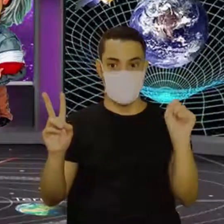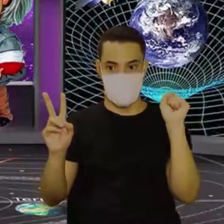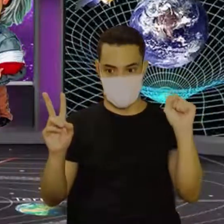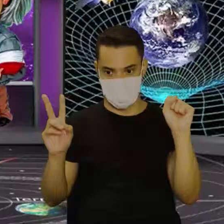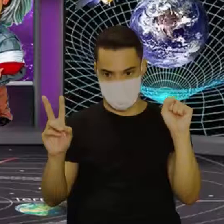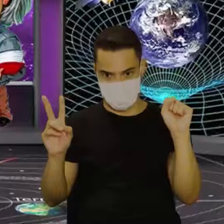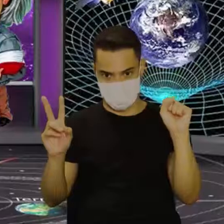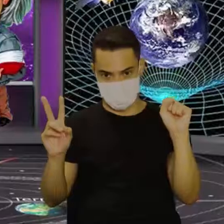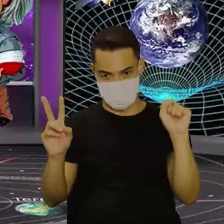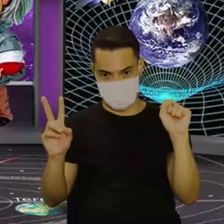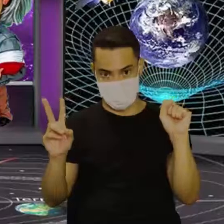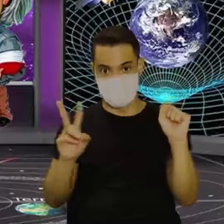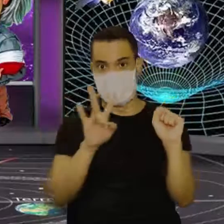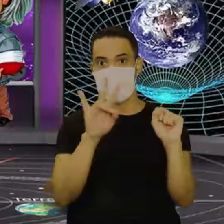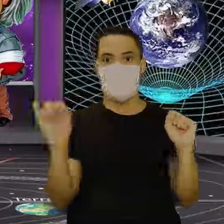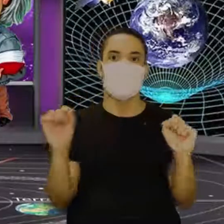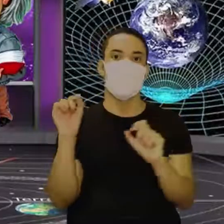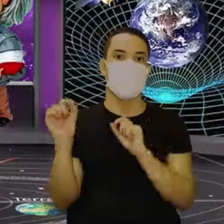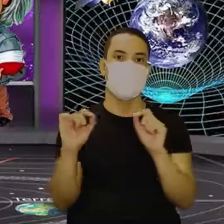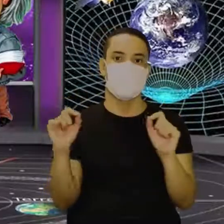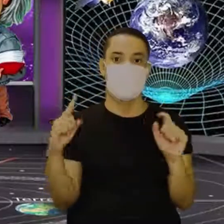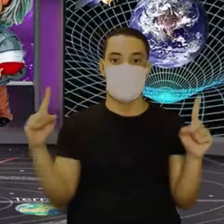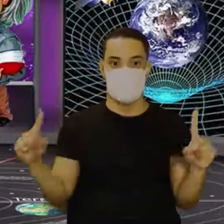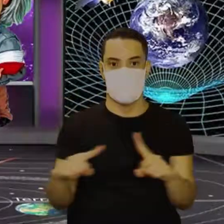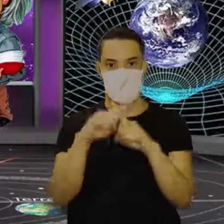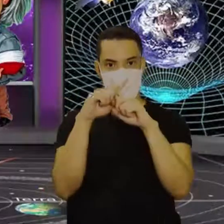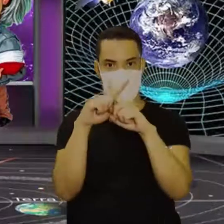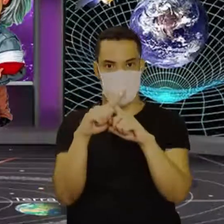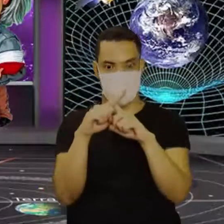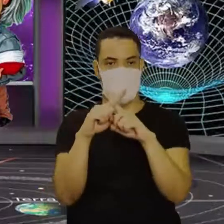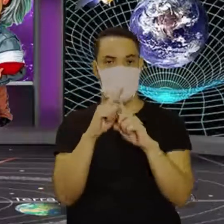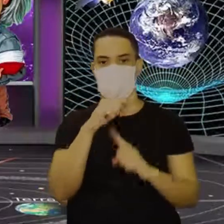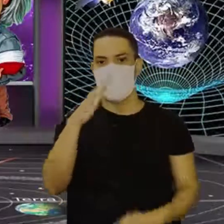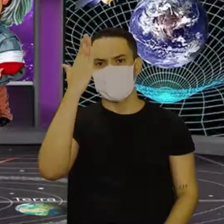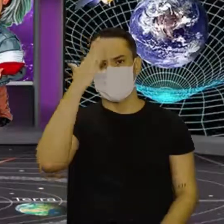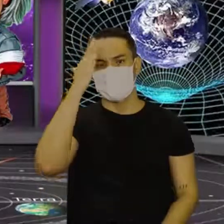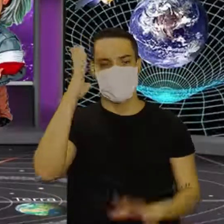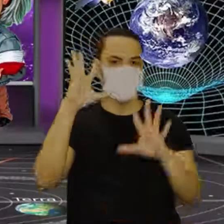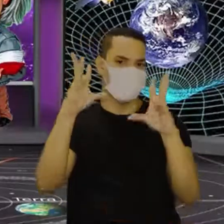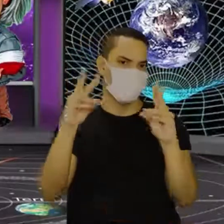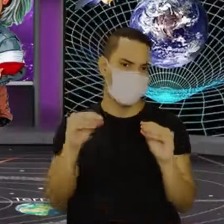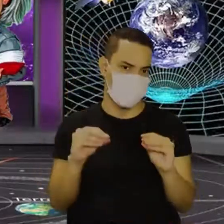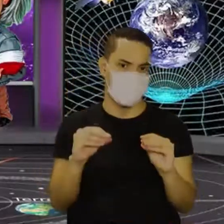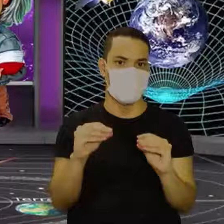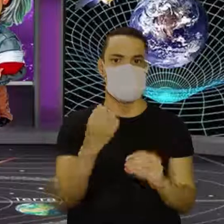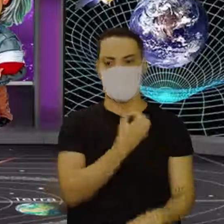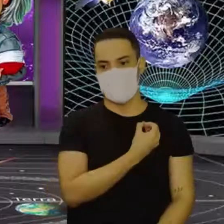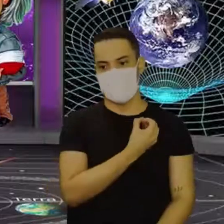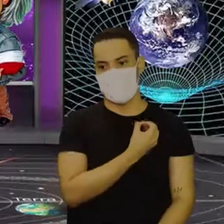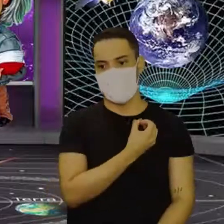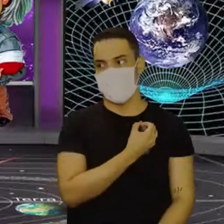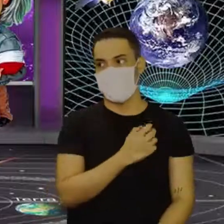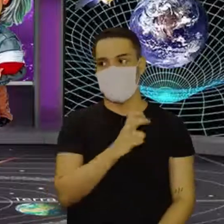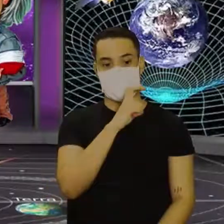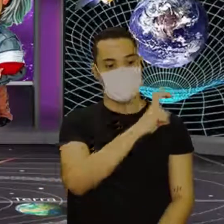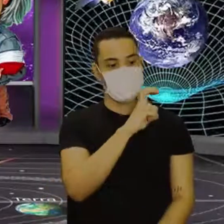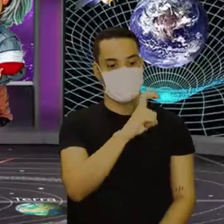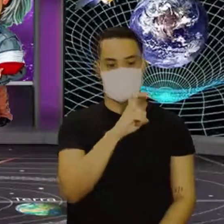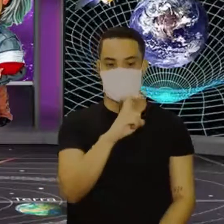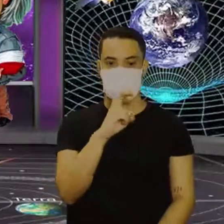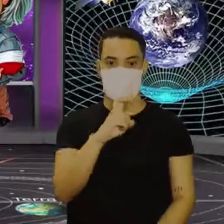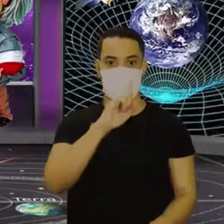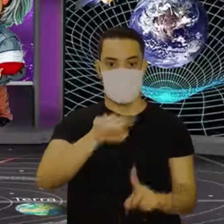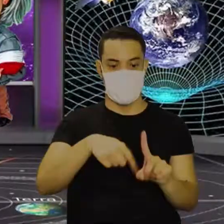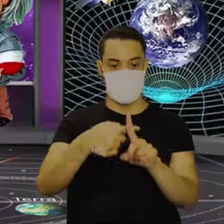8. Só é você multiplicar esse valor pelo resistor, você vai saber todos os valores que você vai achar. De 5 em 5 você